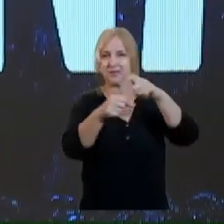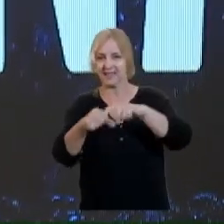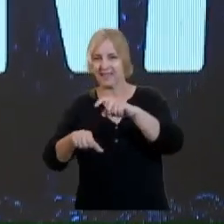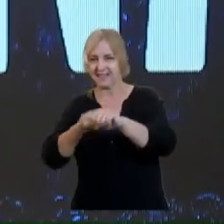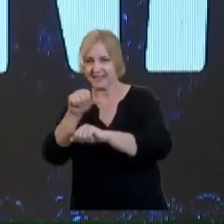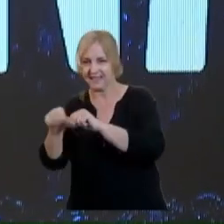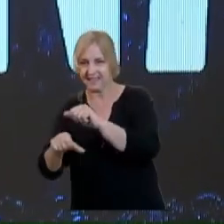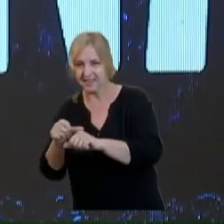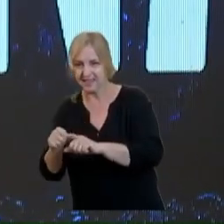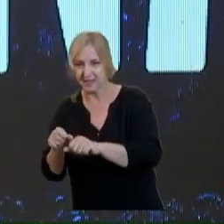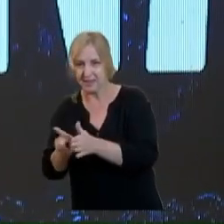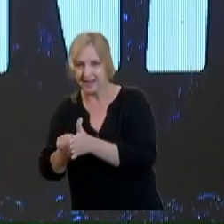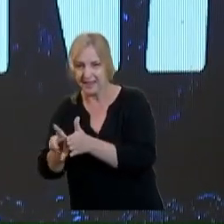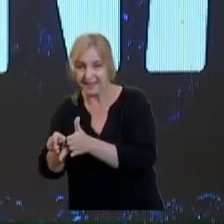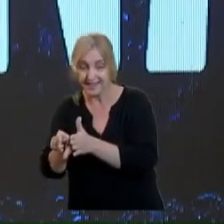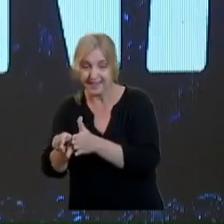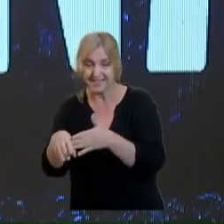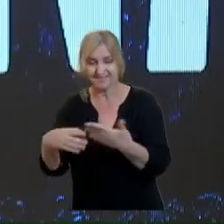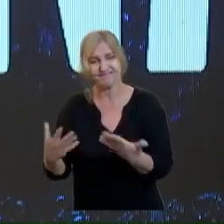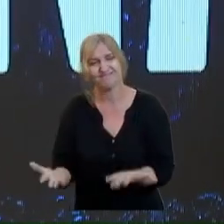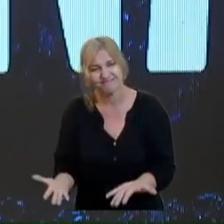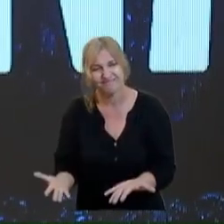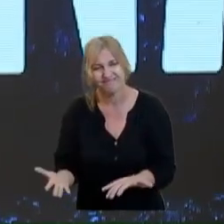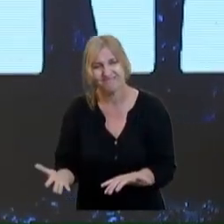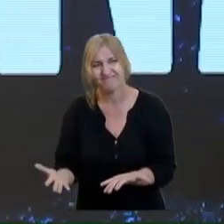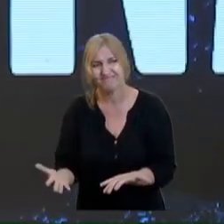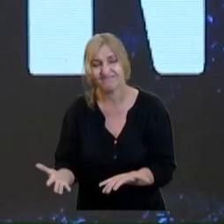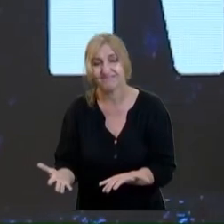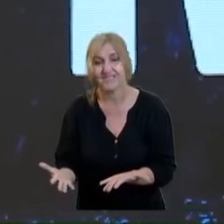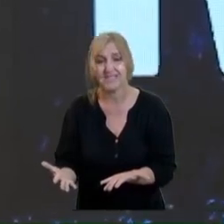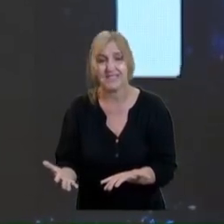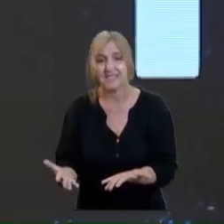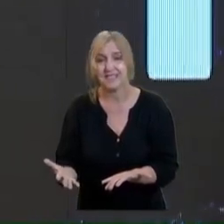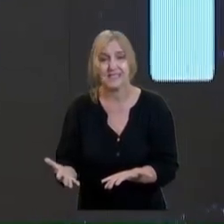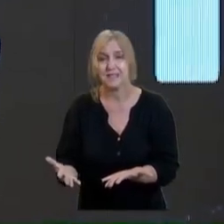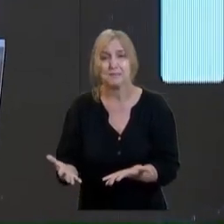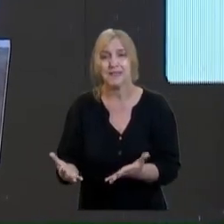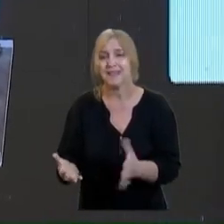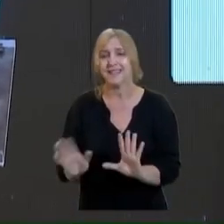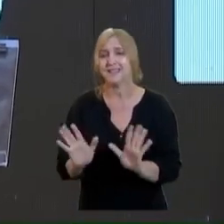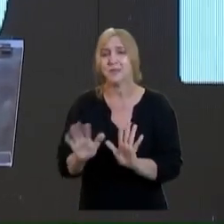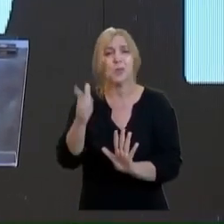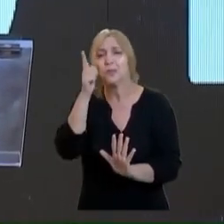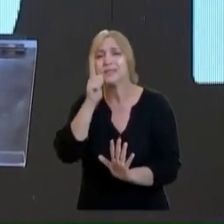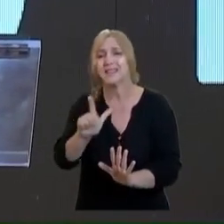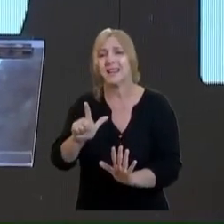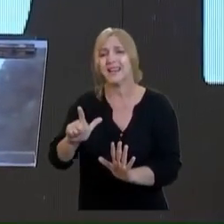lagarta, está ali, mas ela não tem aquela natureza mais.